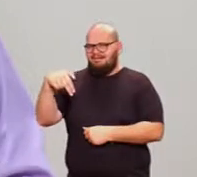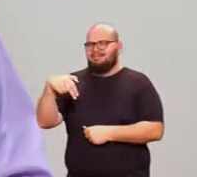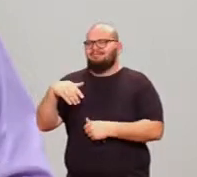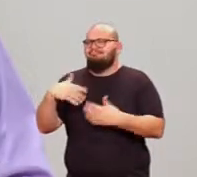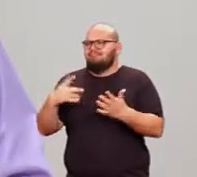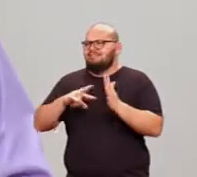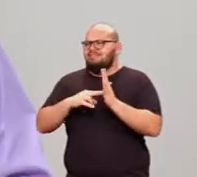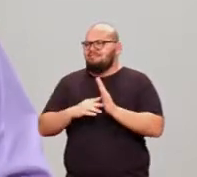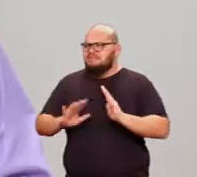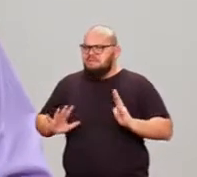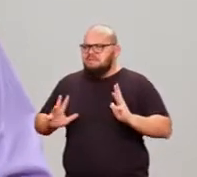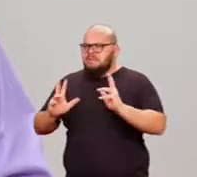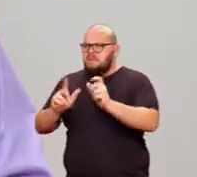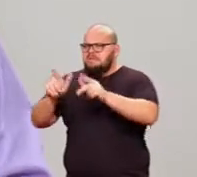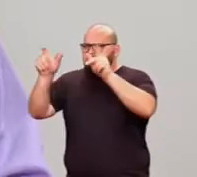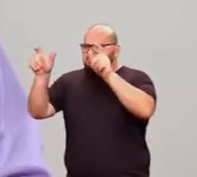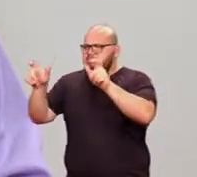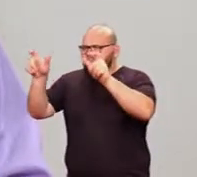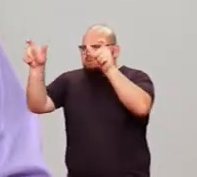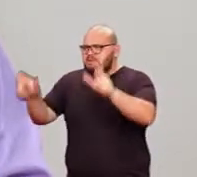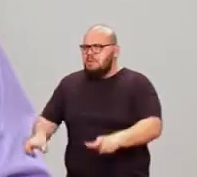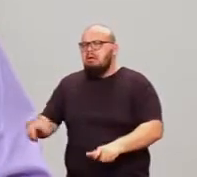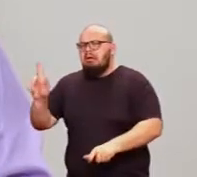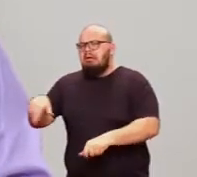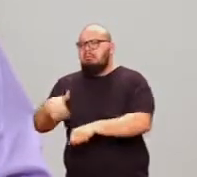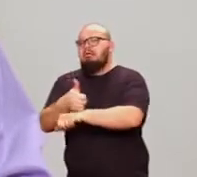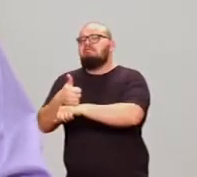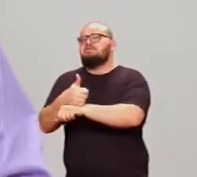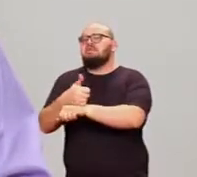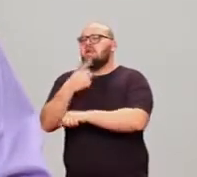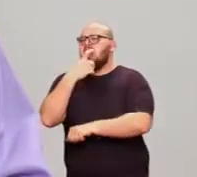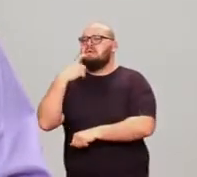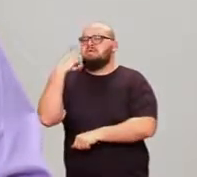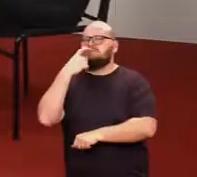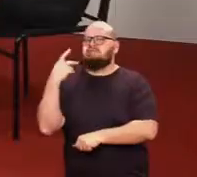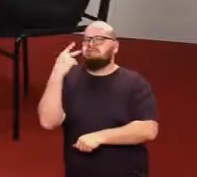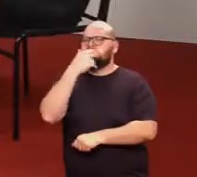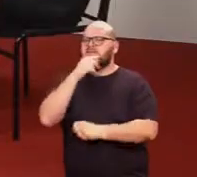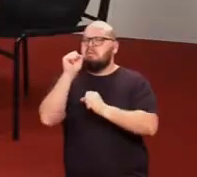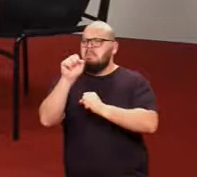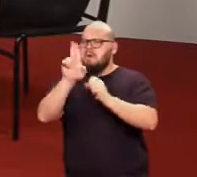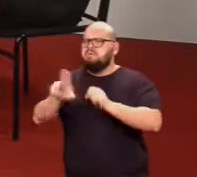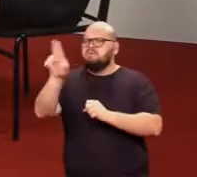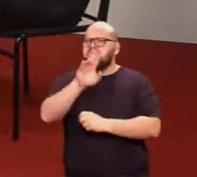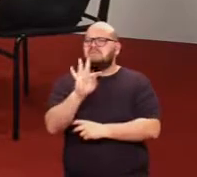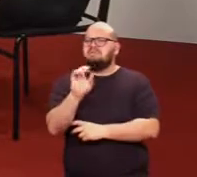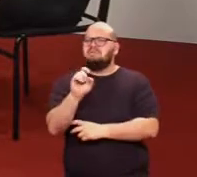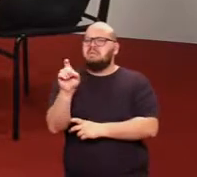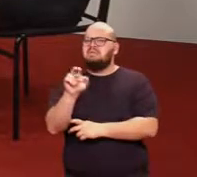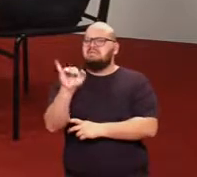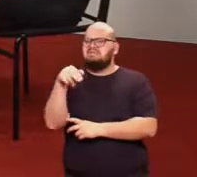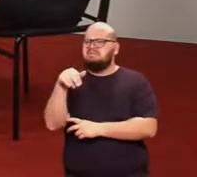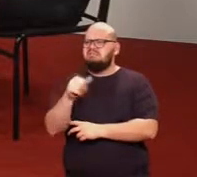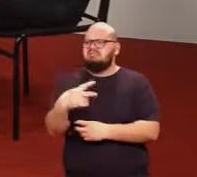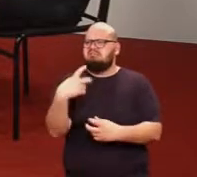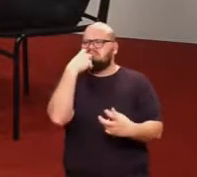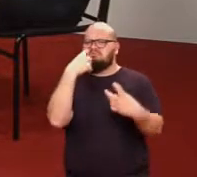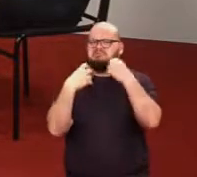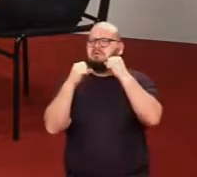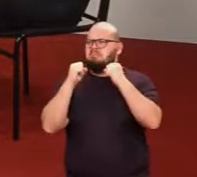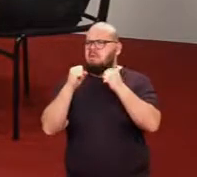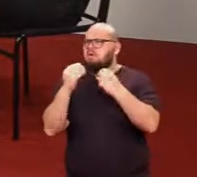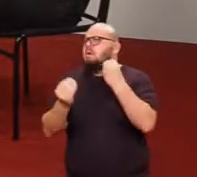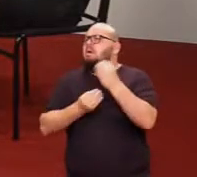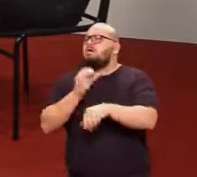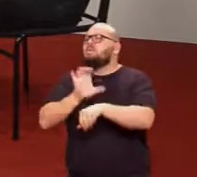todo profissional da odontologia está habilitado para fazer a aplicação da toxina botulínica. Como vocês trabalham esse tema